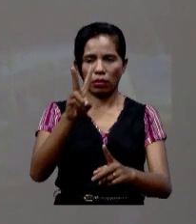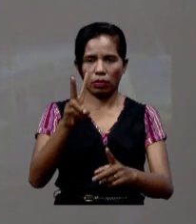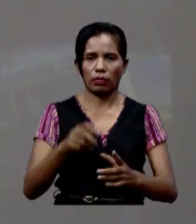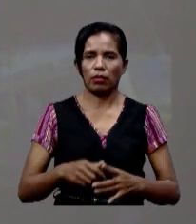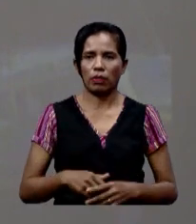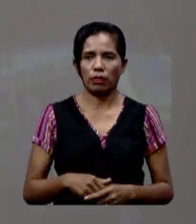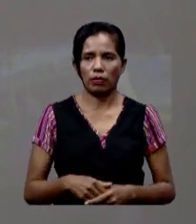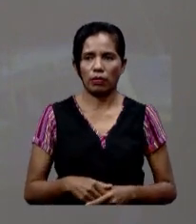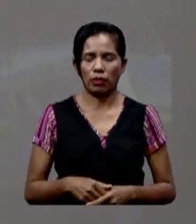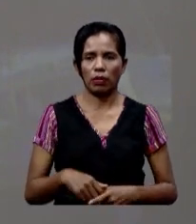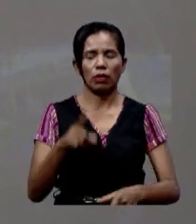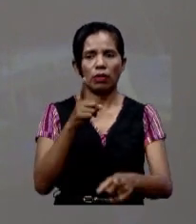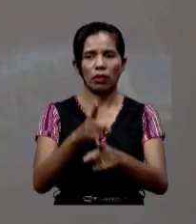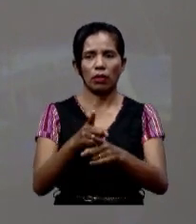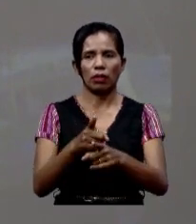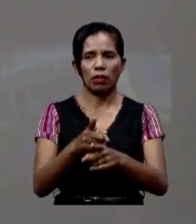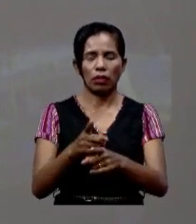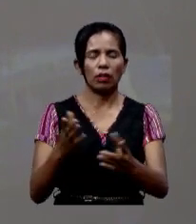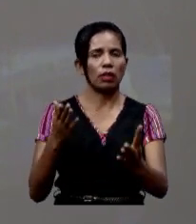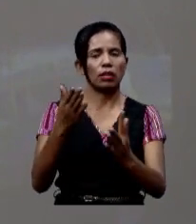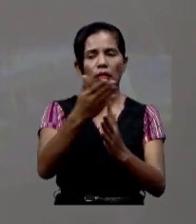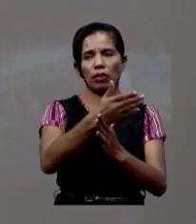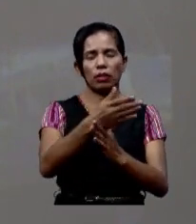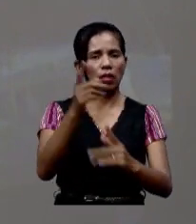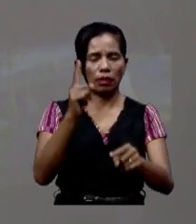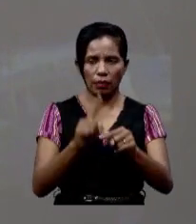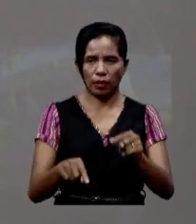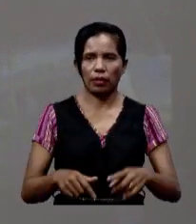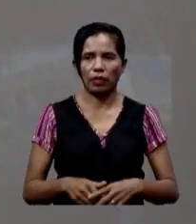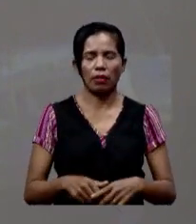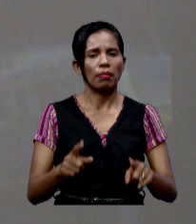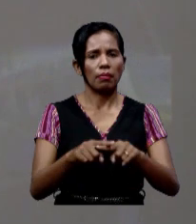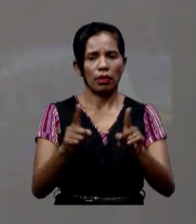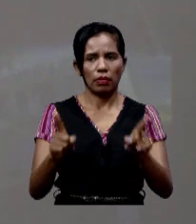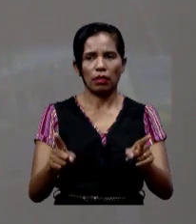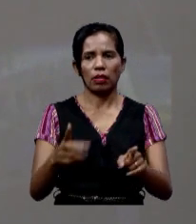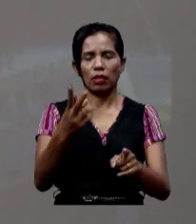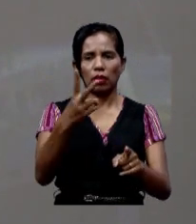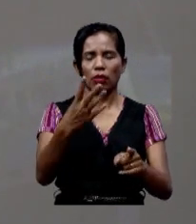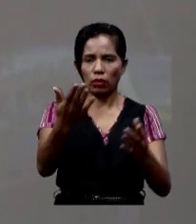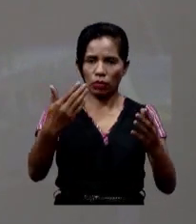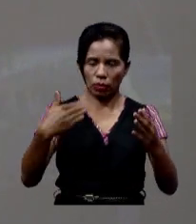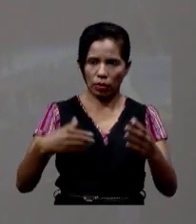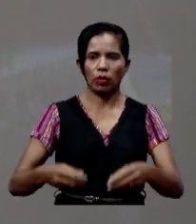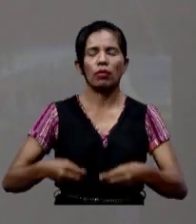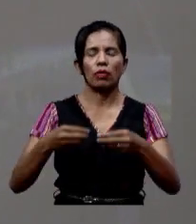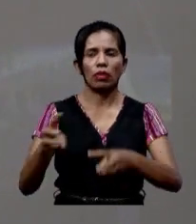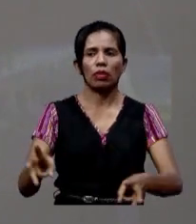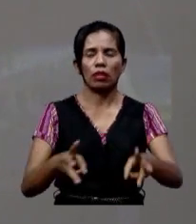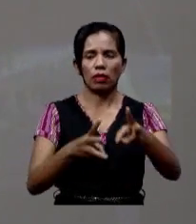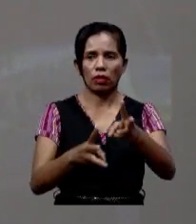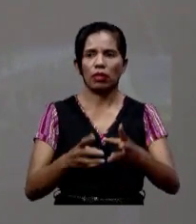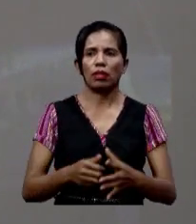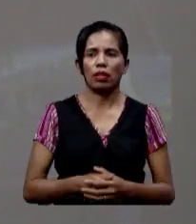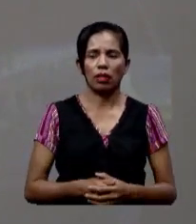nebe lolos ni da tau tsafelu suri laran ni nebane labele mas rua tun mai ne fo ida tama fal mai